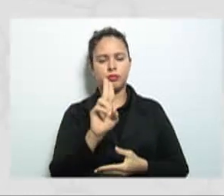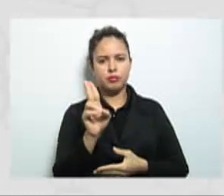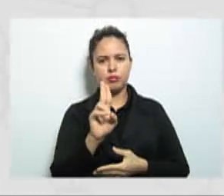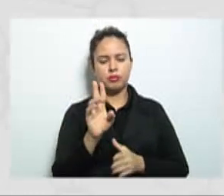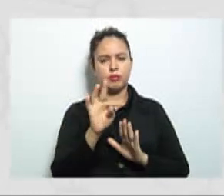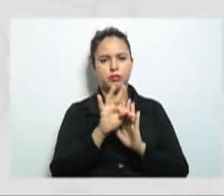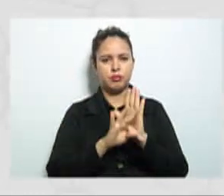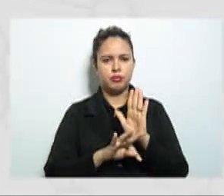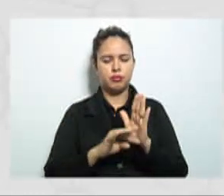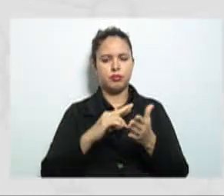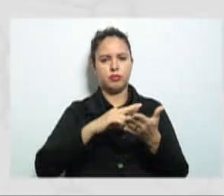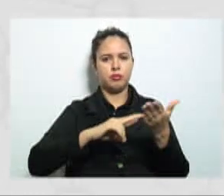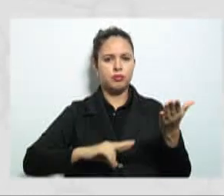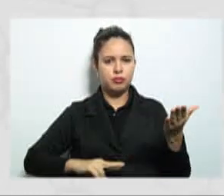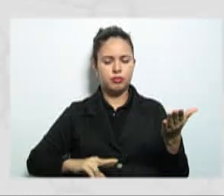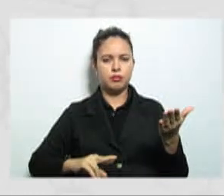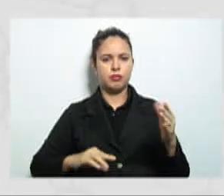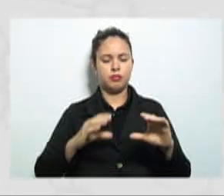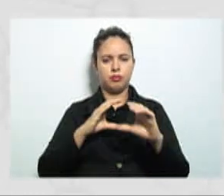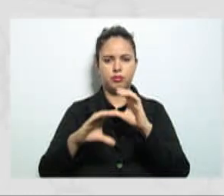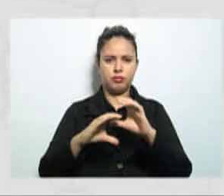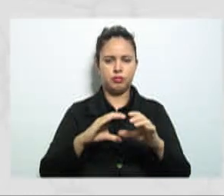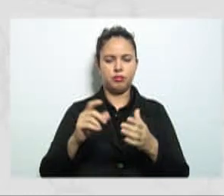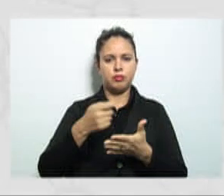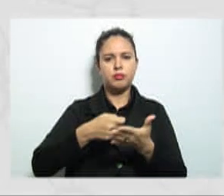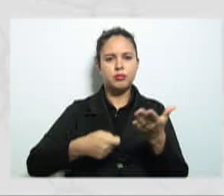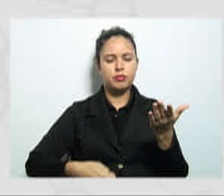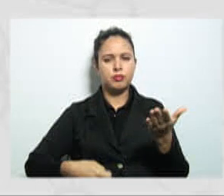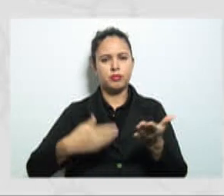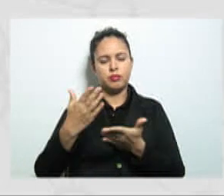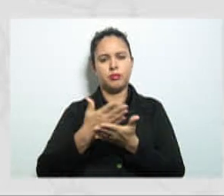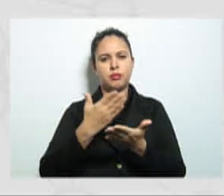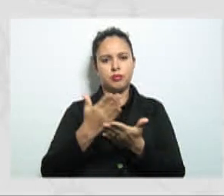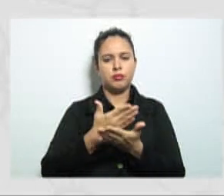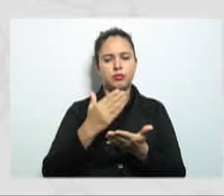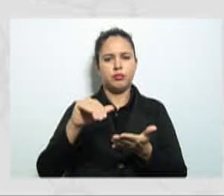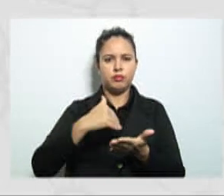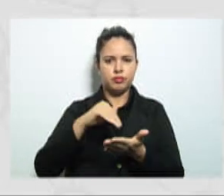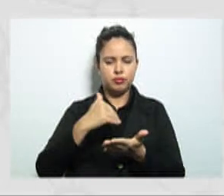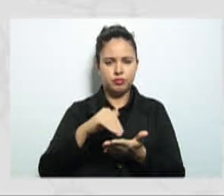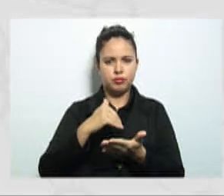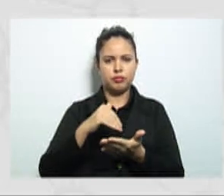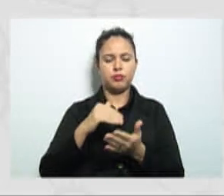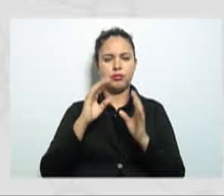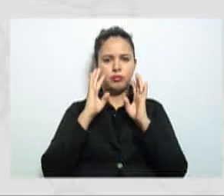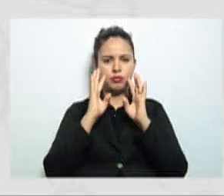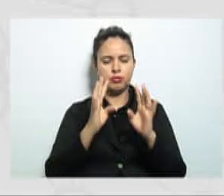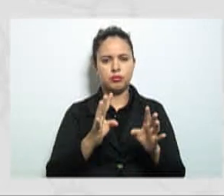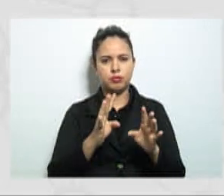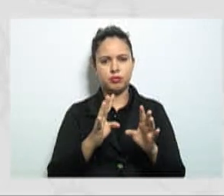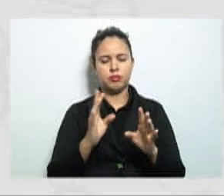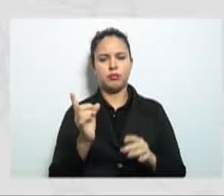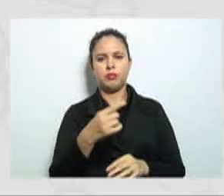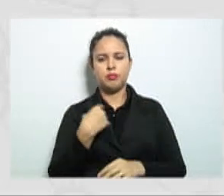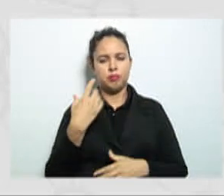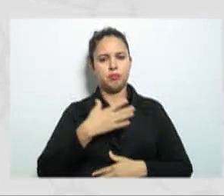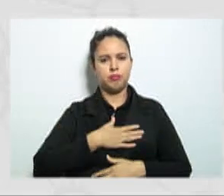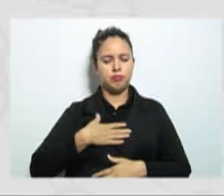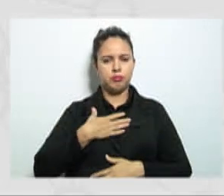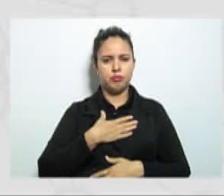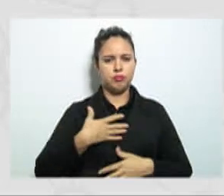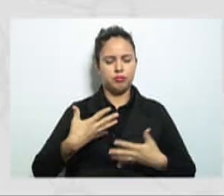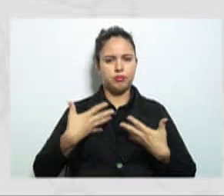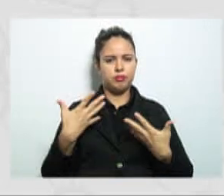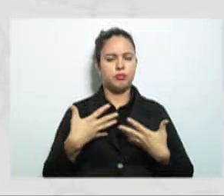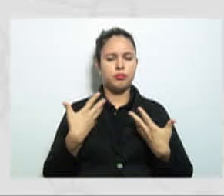de redação, correspondência, comunicação escrita, manual da secretaria, receberam de sua parte atenção, que muito me envaideceu. E você